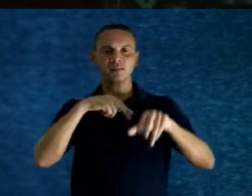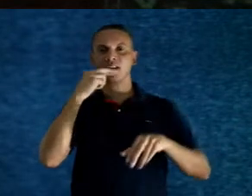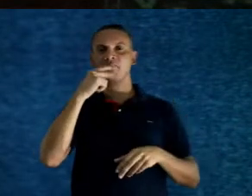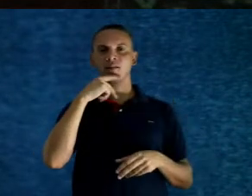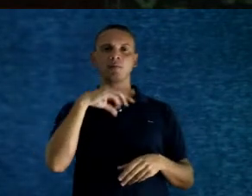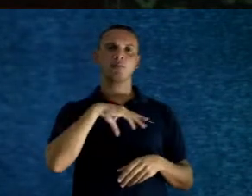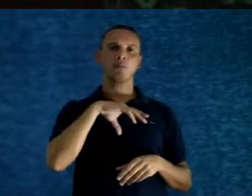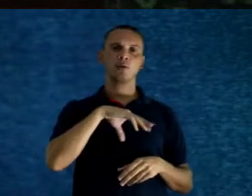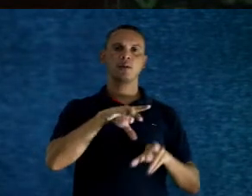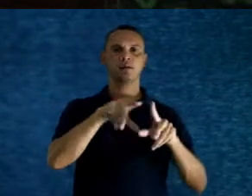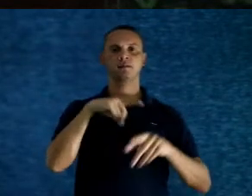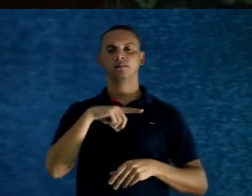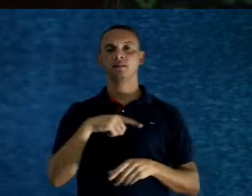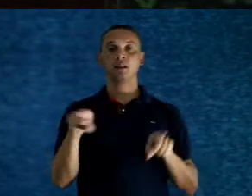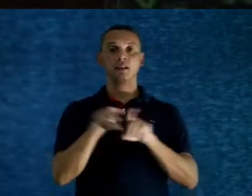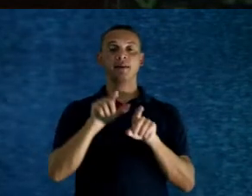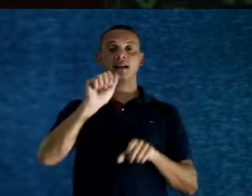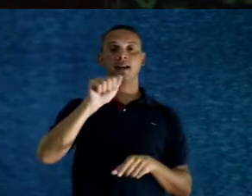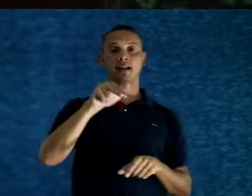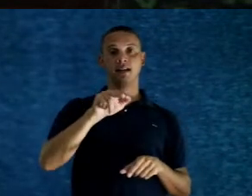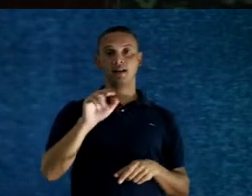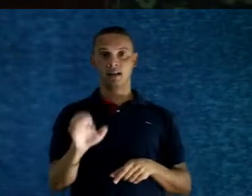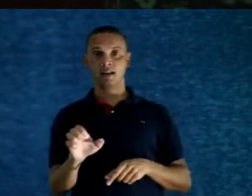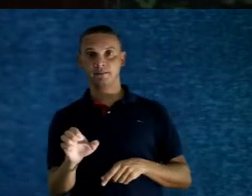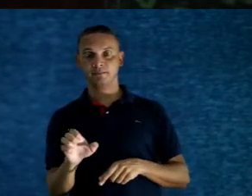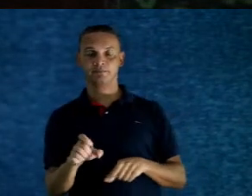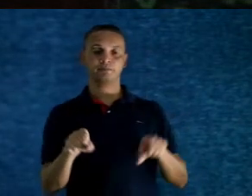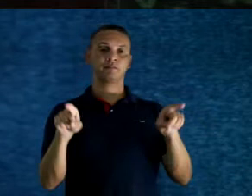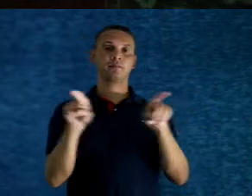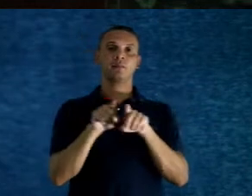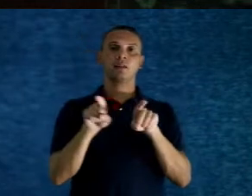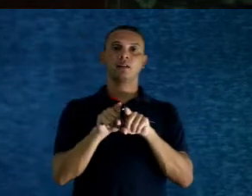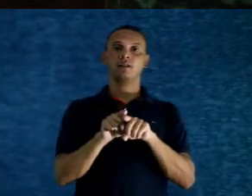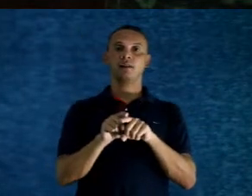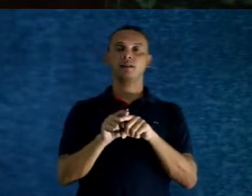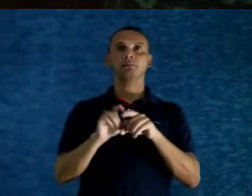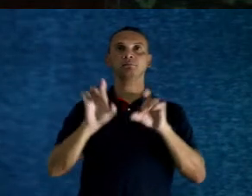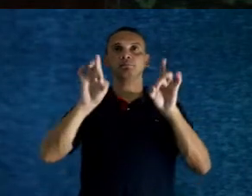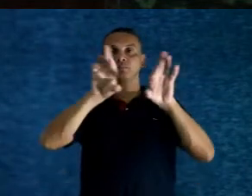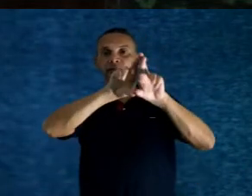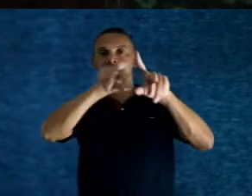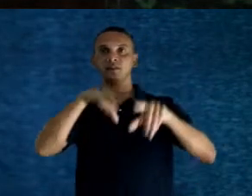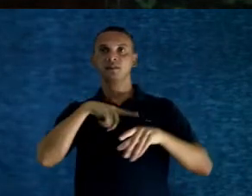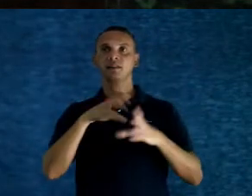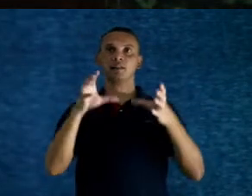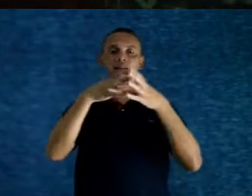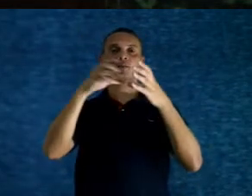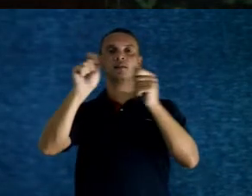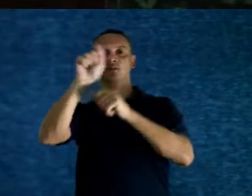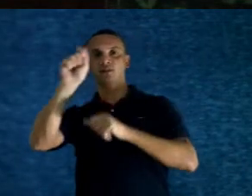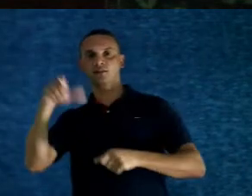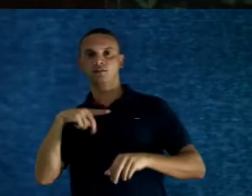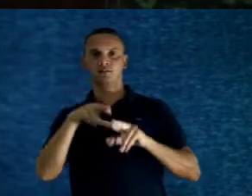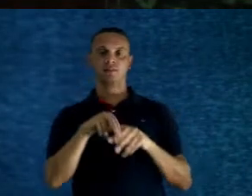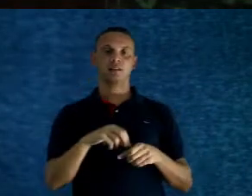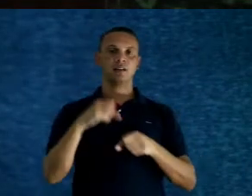Portuguesa. Sócio da ANE, Associação Nacional de Escritores, e da Associação de Bibliófilos do Brasil. Em